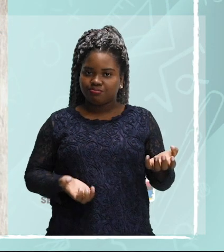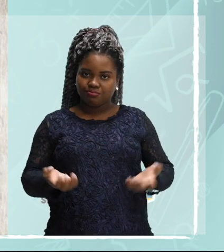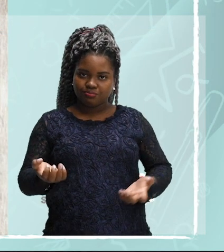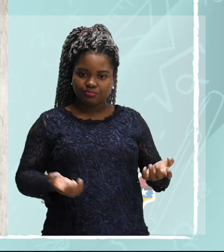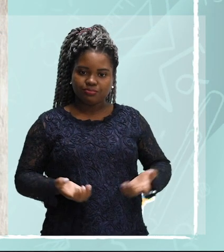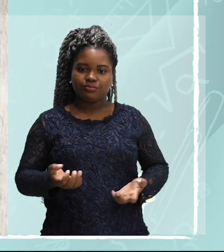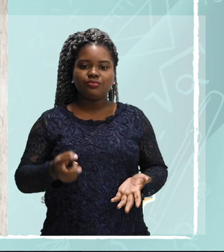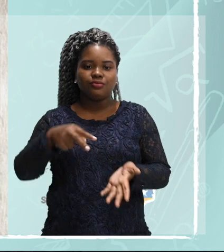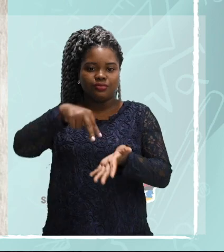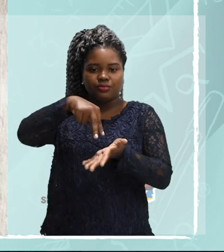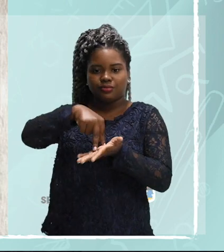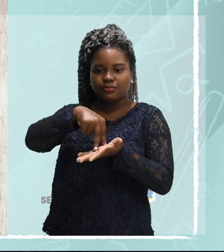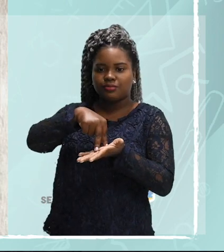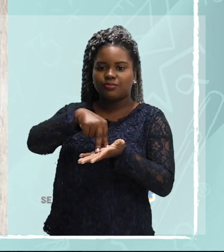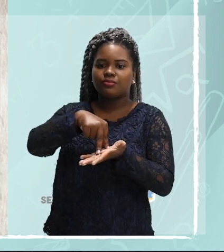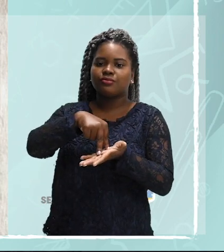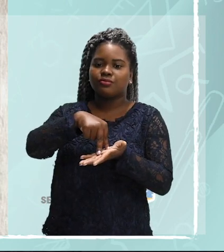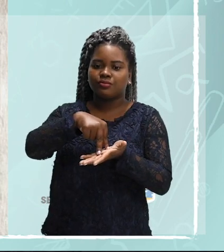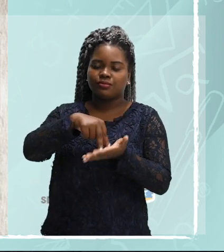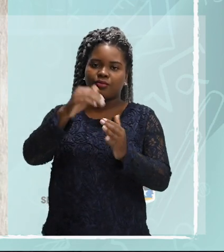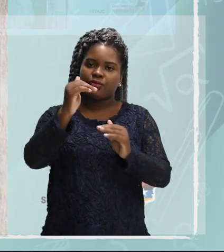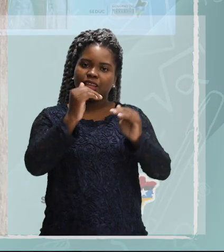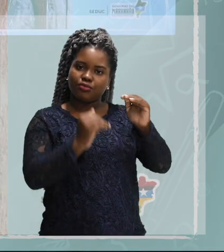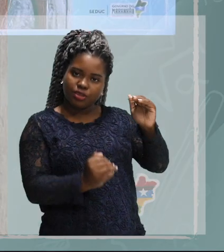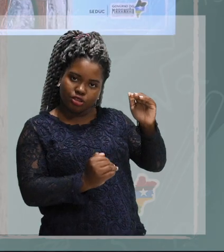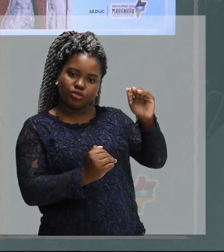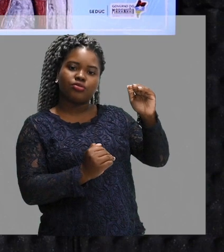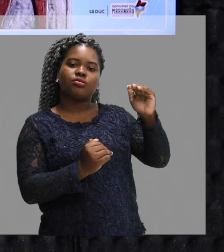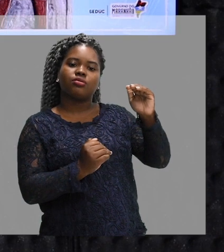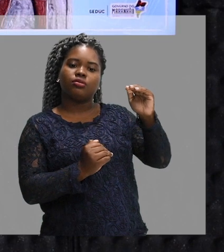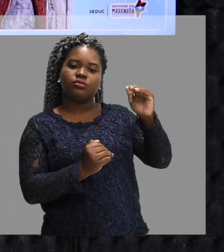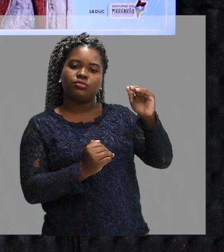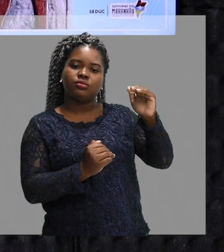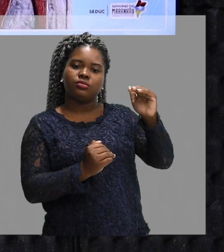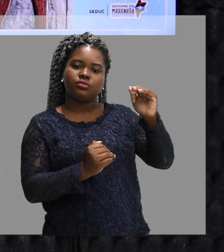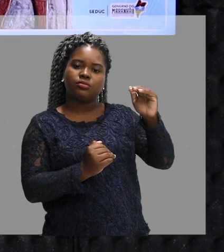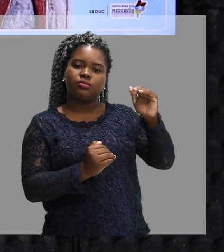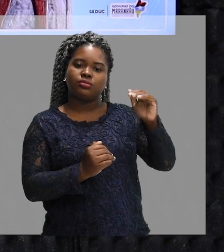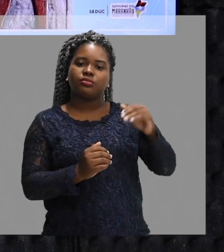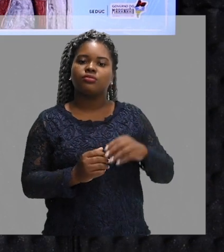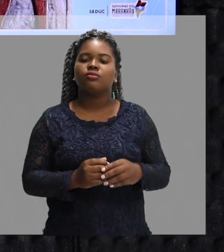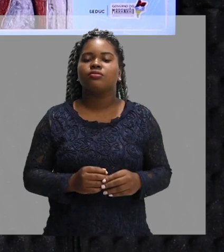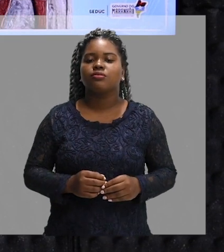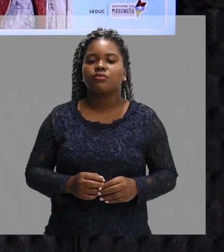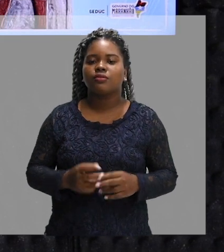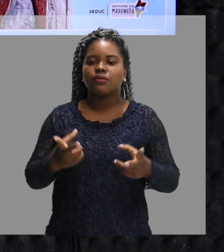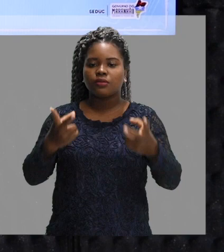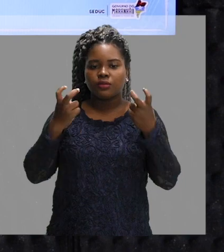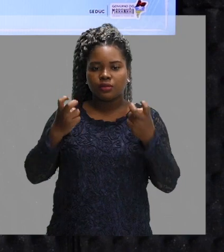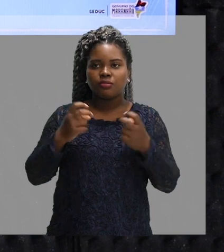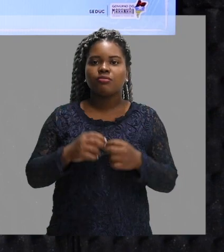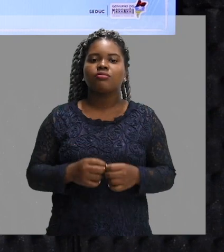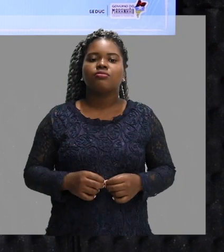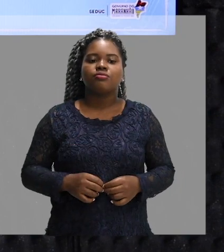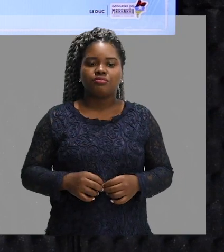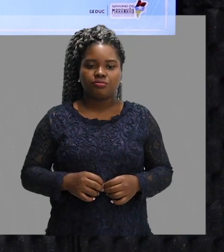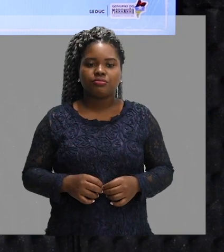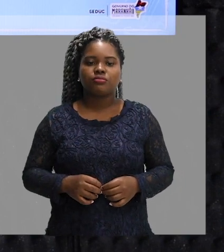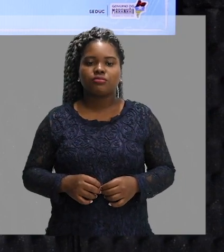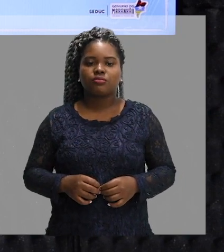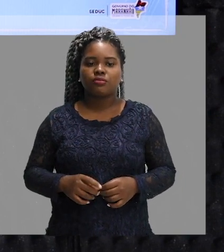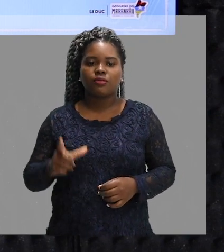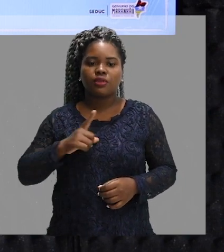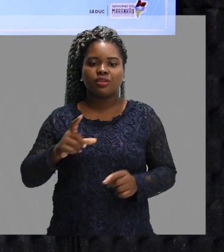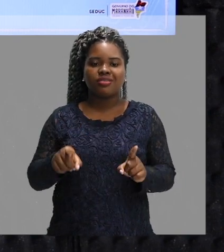pé, ele parece um anão, quando na verdade representa que ele é de uma classe inferior. Como você está percebendo, isso aqui é um baixo relevo,